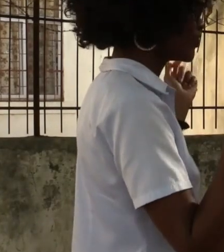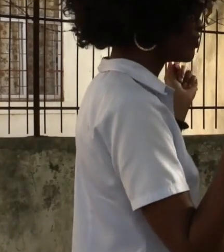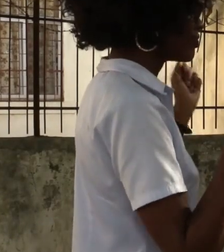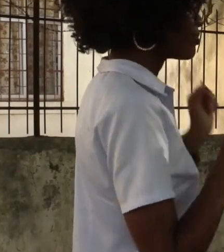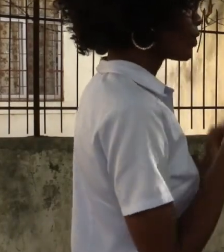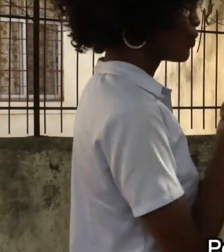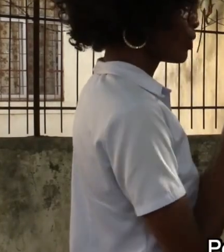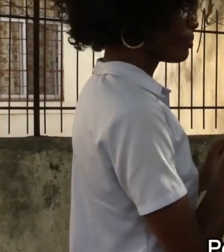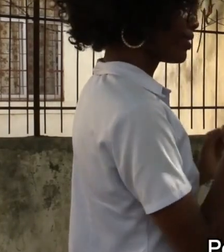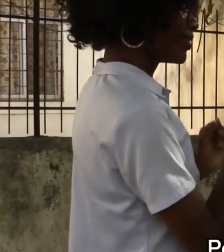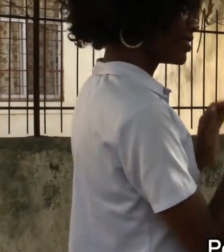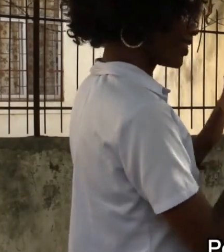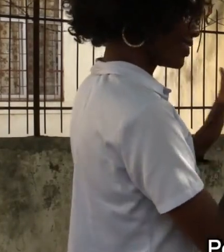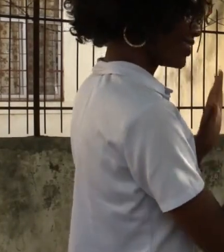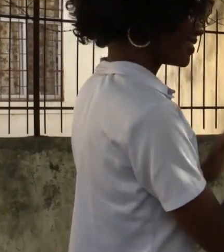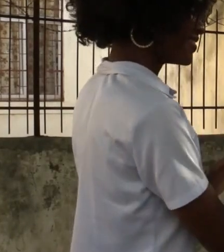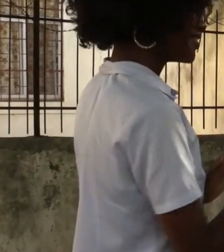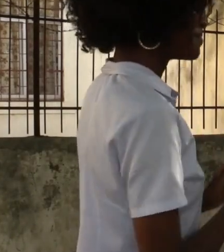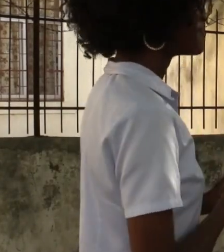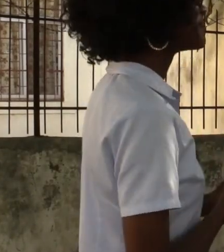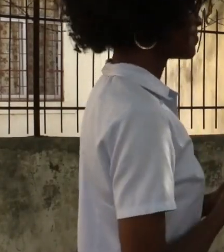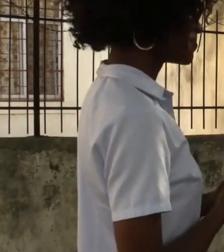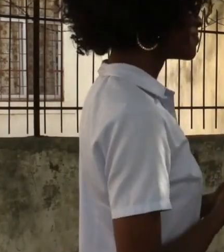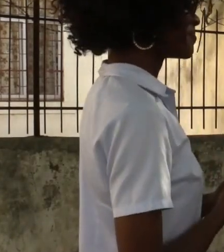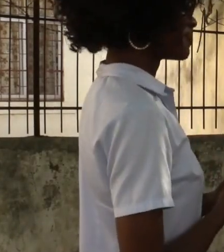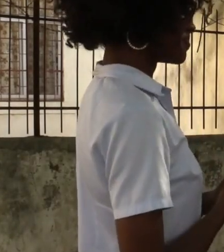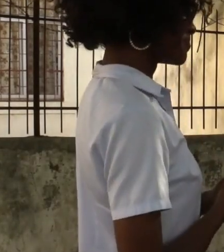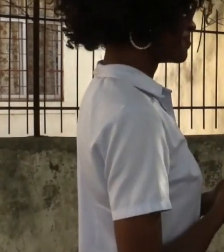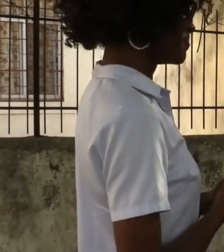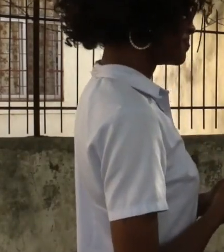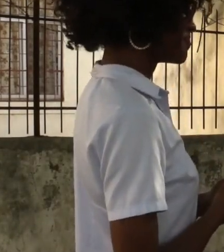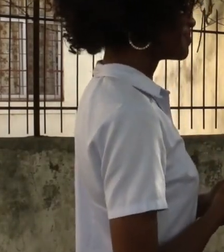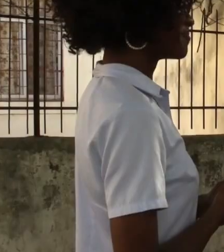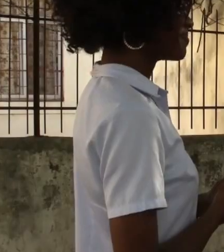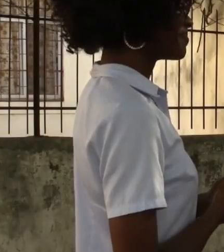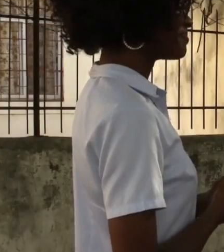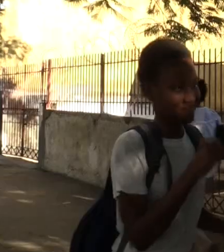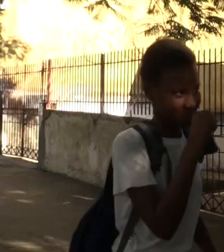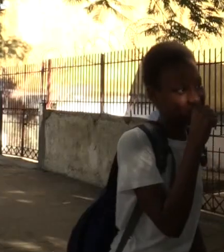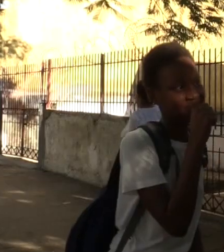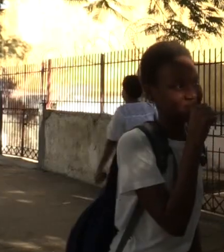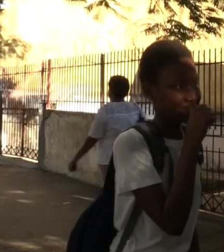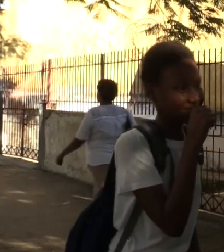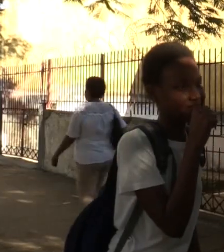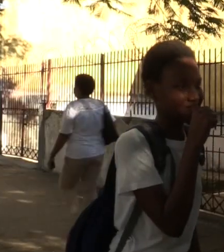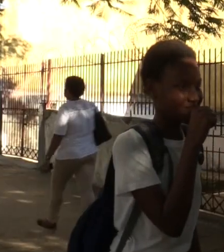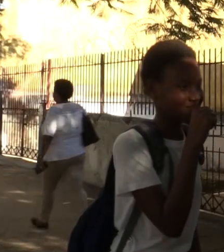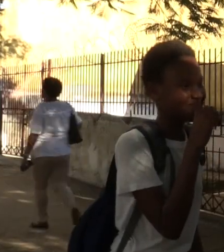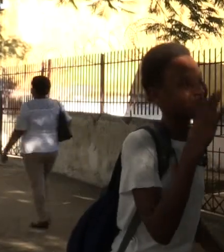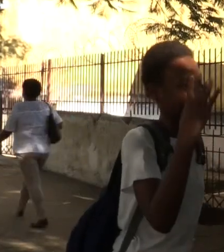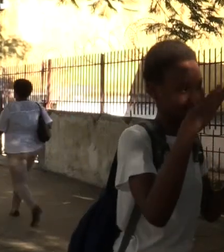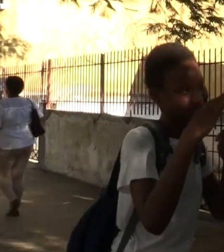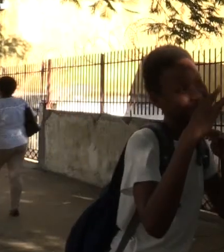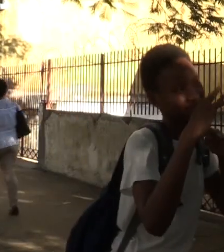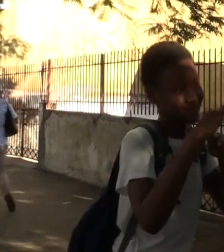pode dizer sozinha cantor música dança cantor